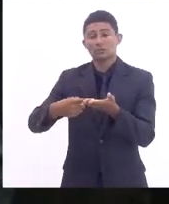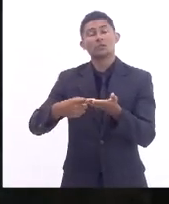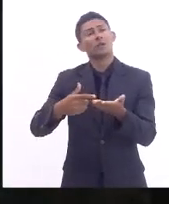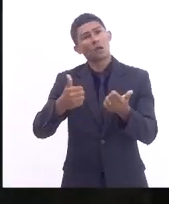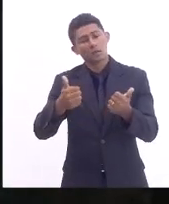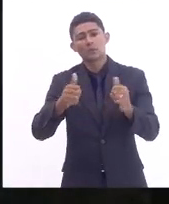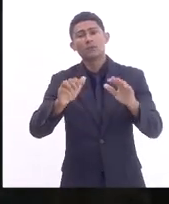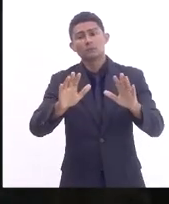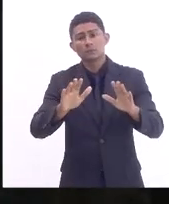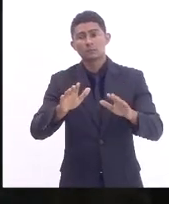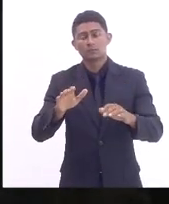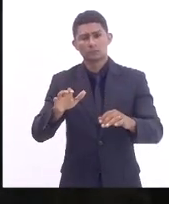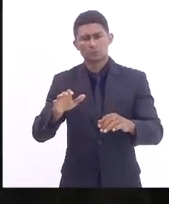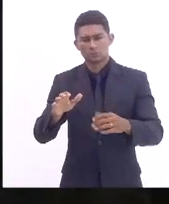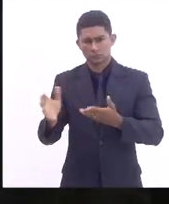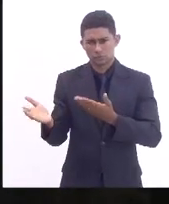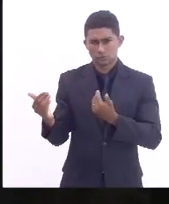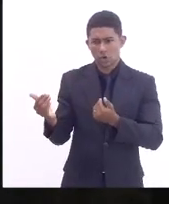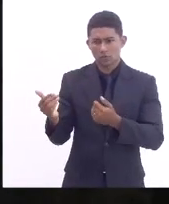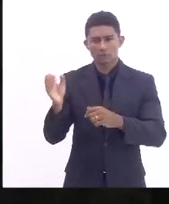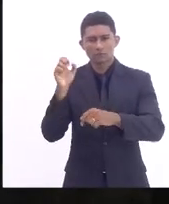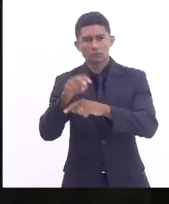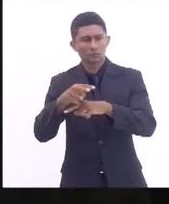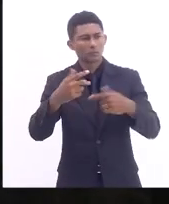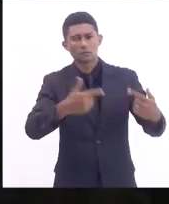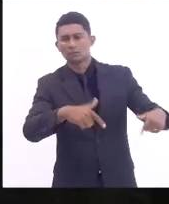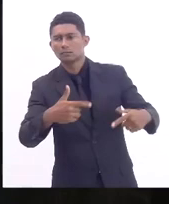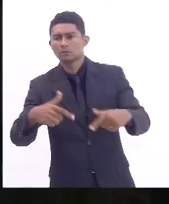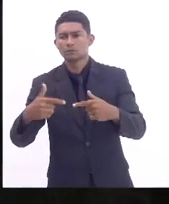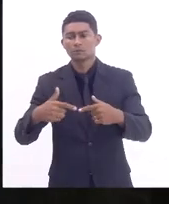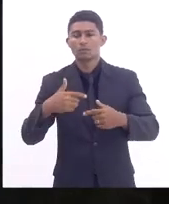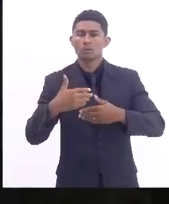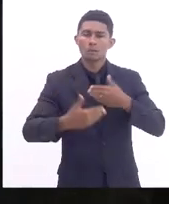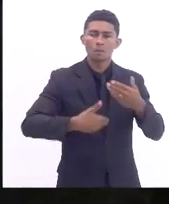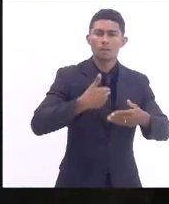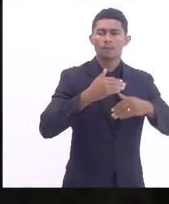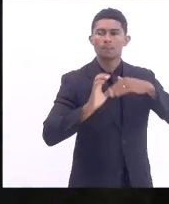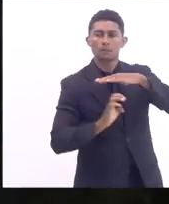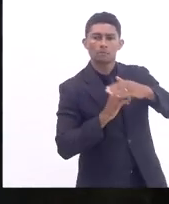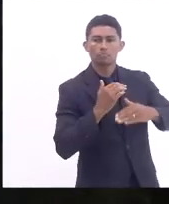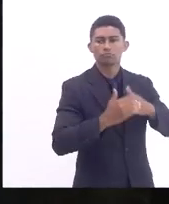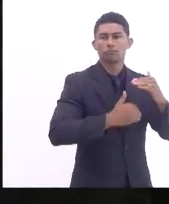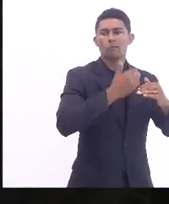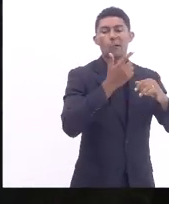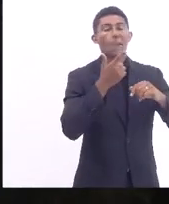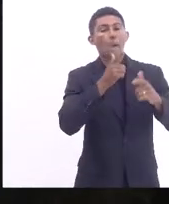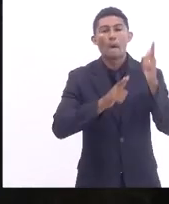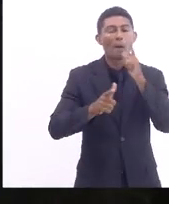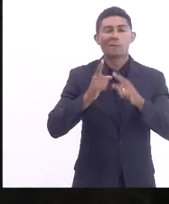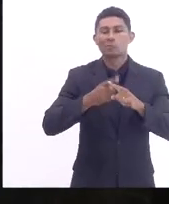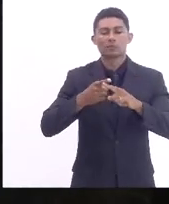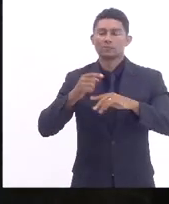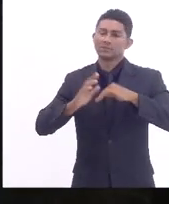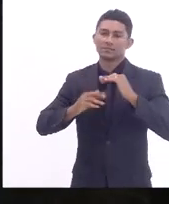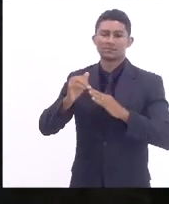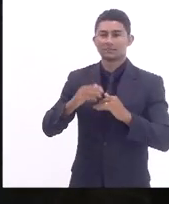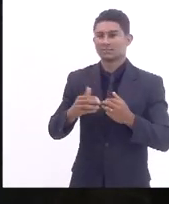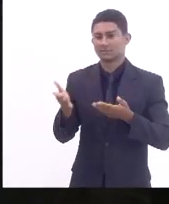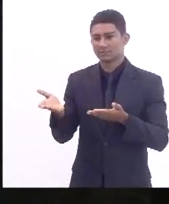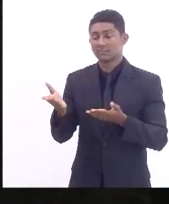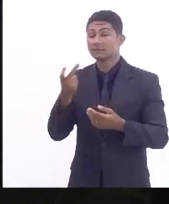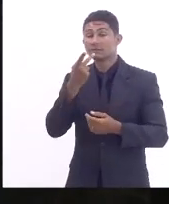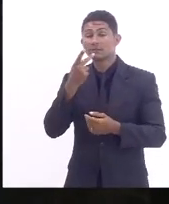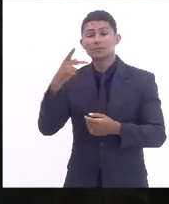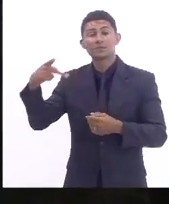mas ninguém sai de jovem aprendiz e virou Victor de uma empresa colocar você tiver mérito ele falou aqui